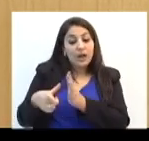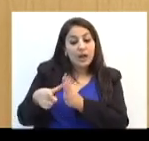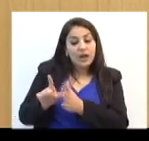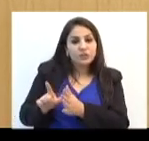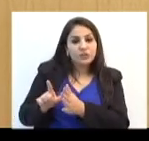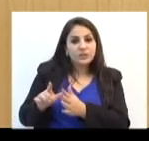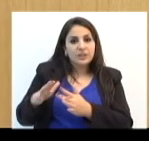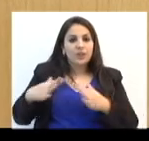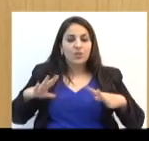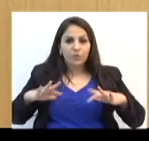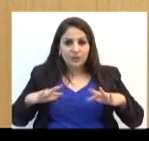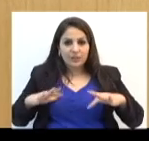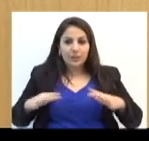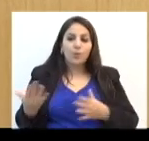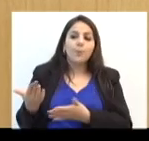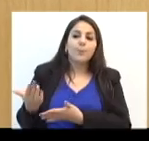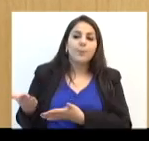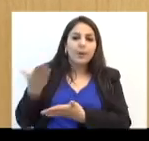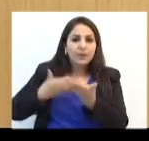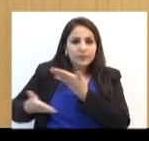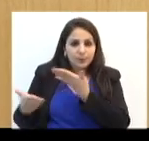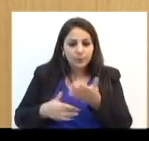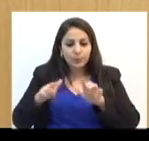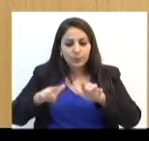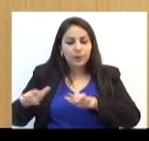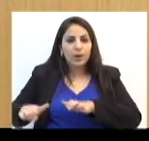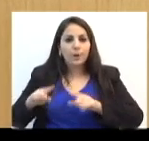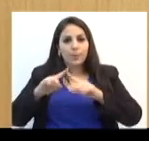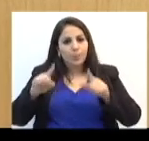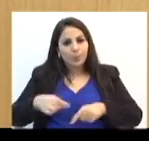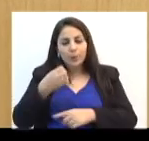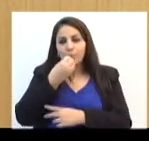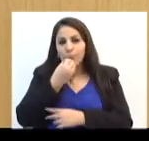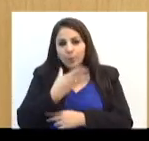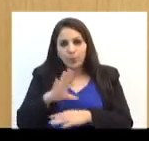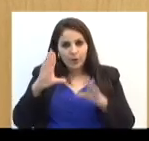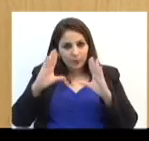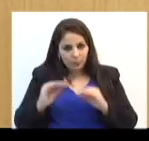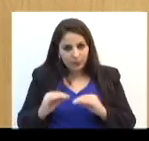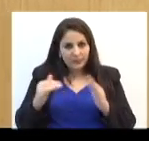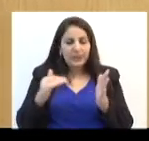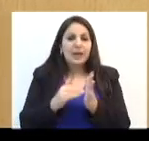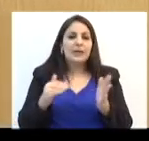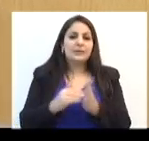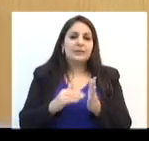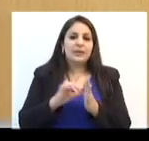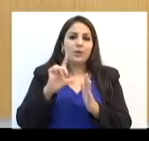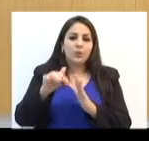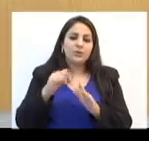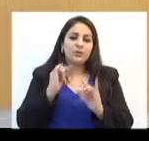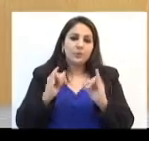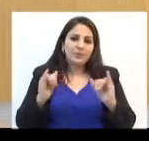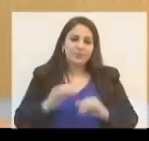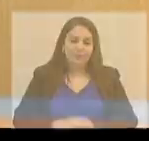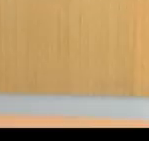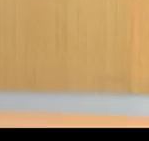do feriadão para atendimento nos órgãos públicos. Uma boa noite e até a próxima edição.